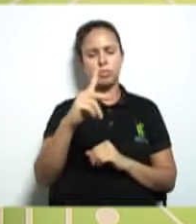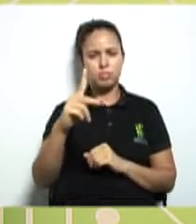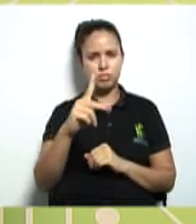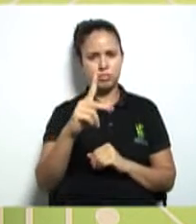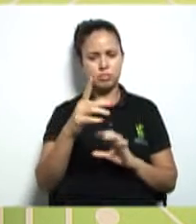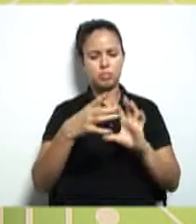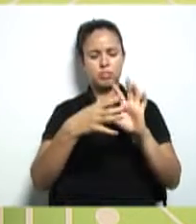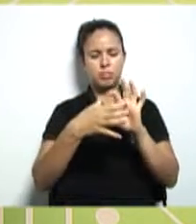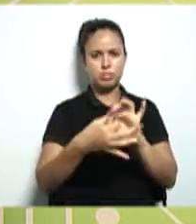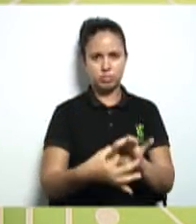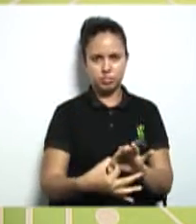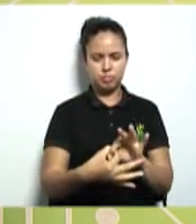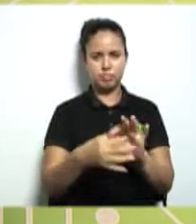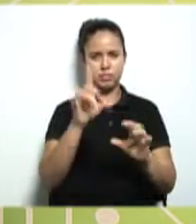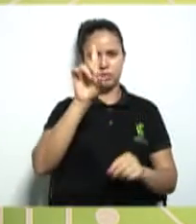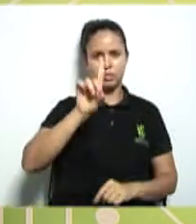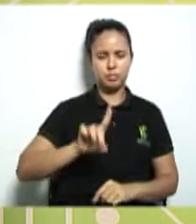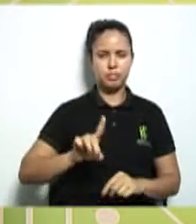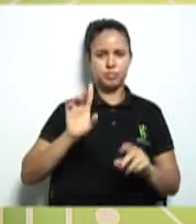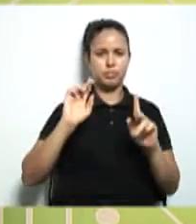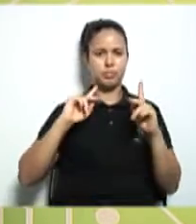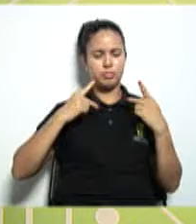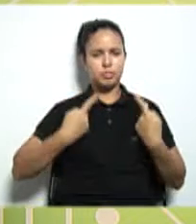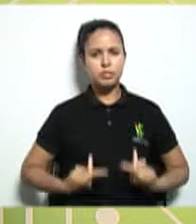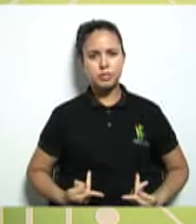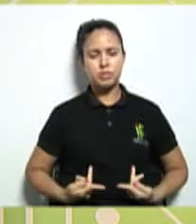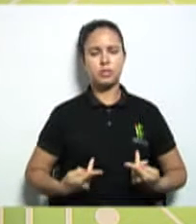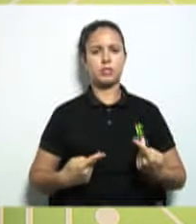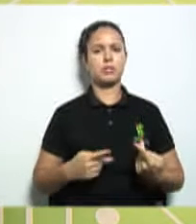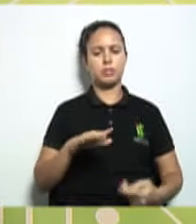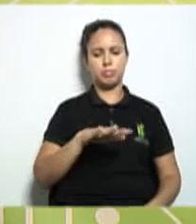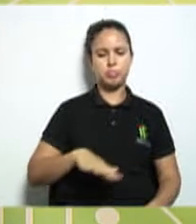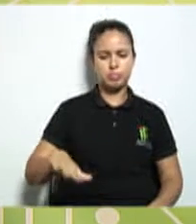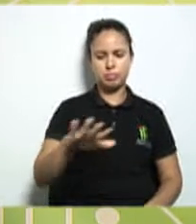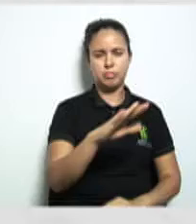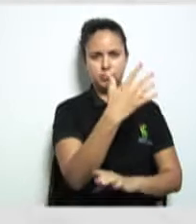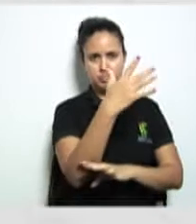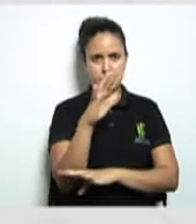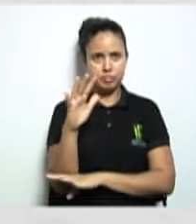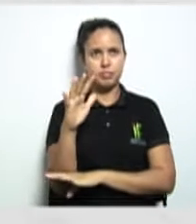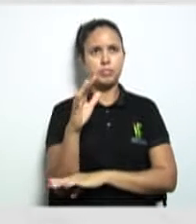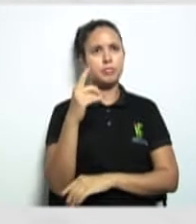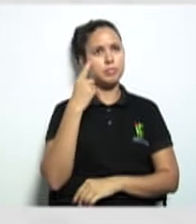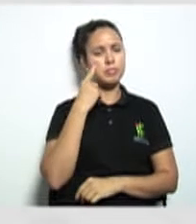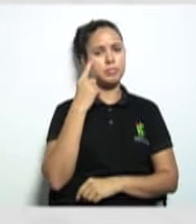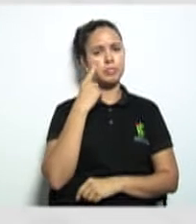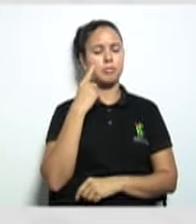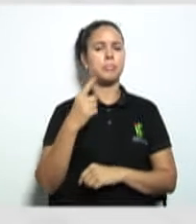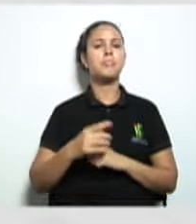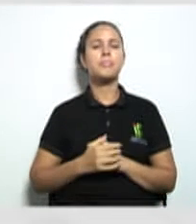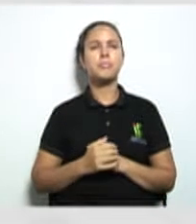essa relação com direitos humanos e meio ambiente. Então, vamos lá.